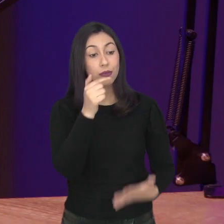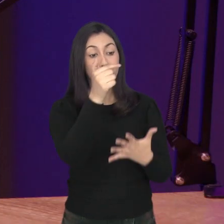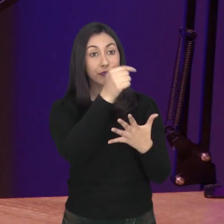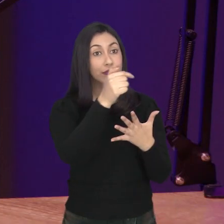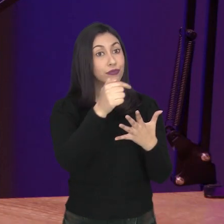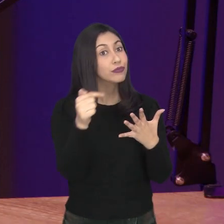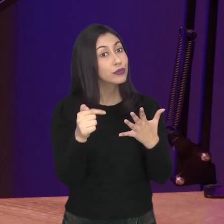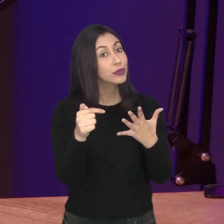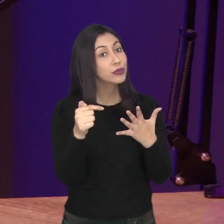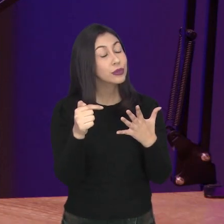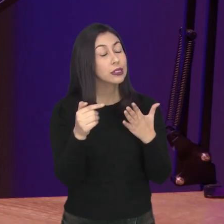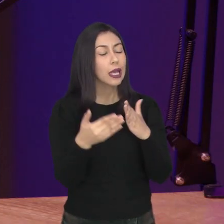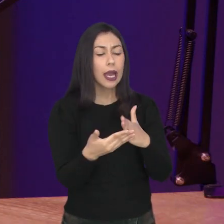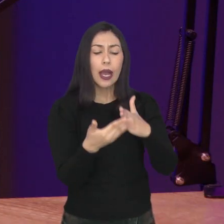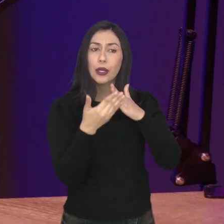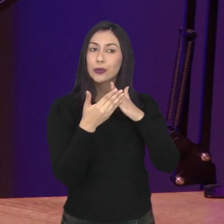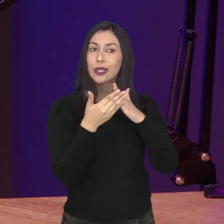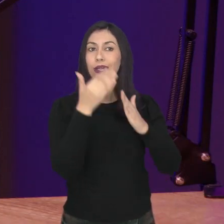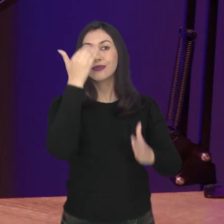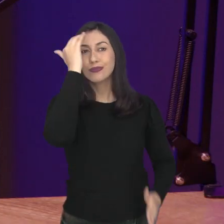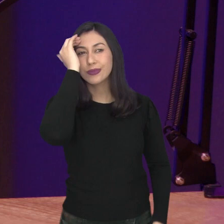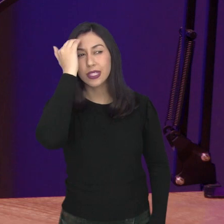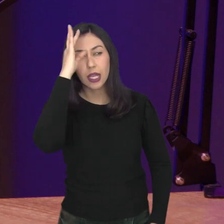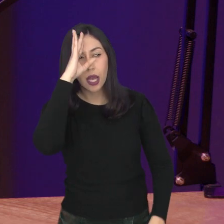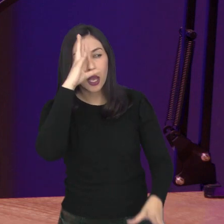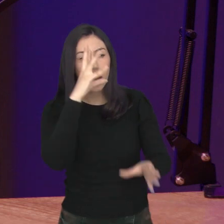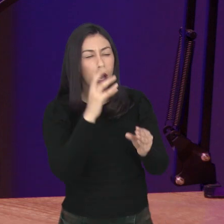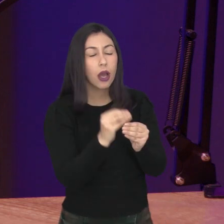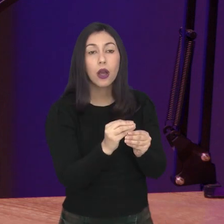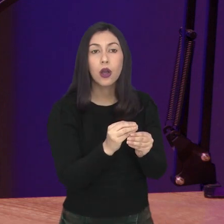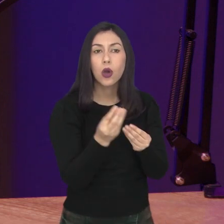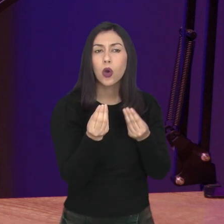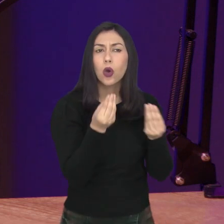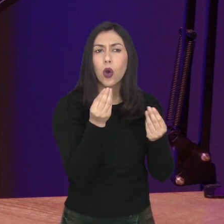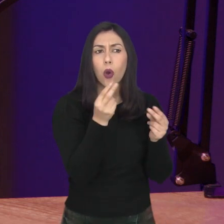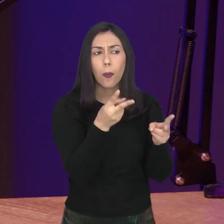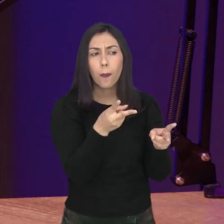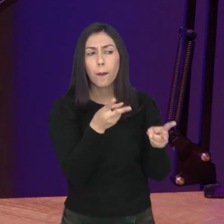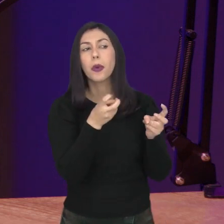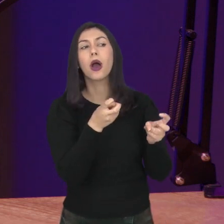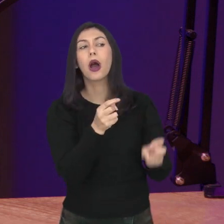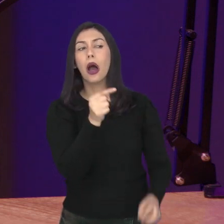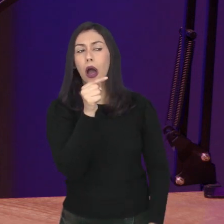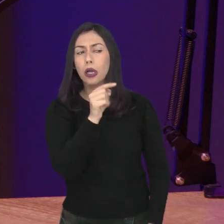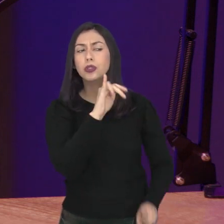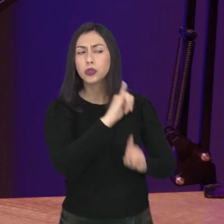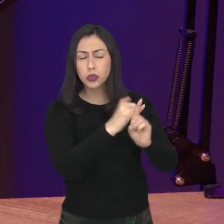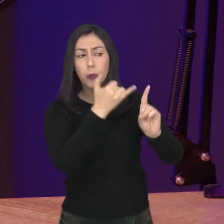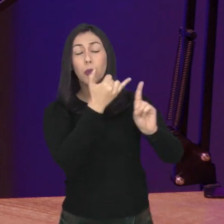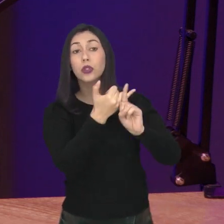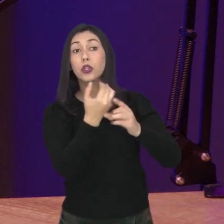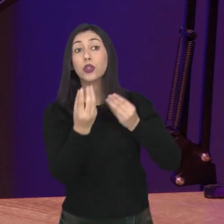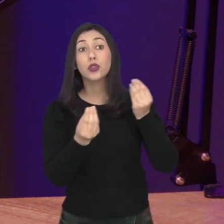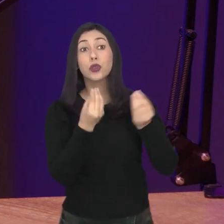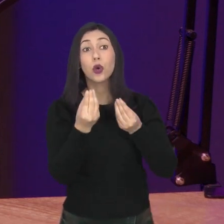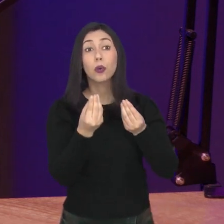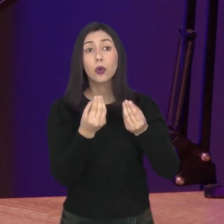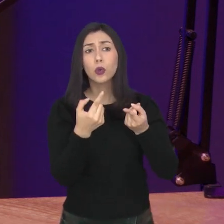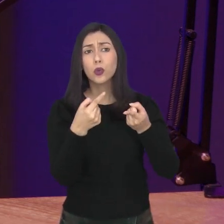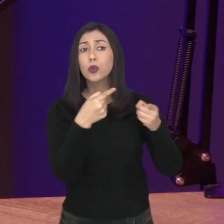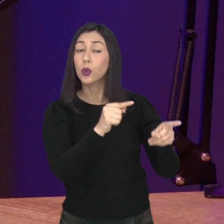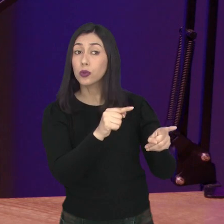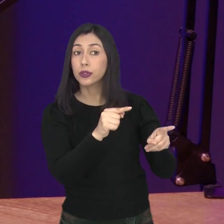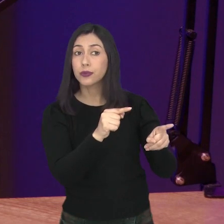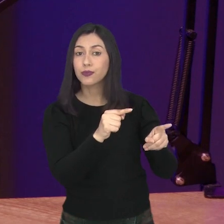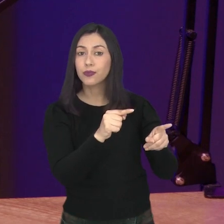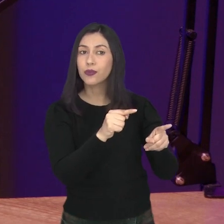alguns fatores que ajudam a gente entender, né? Como reconhecer o bullying e como lidar com isso. E